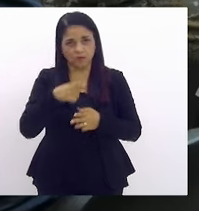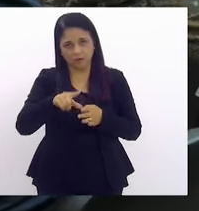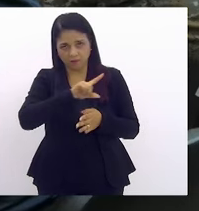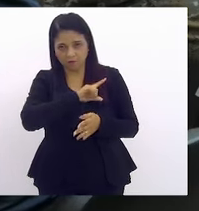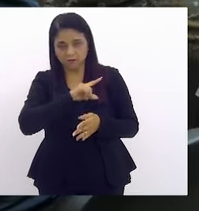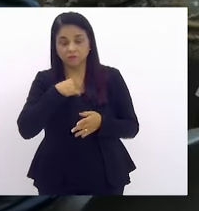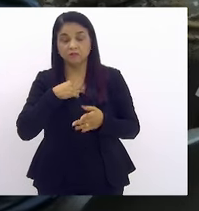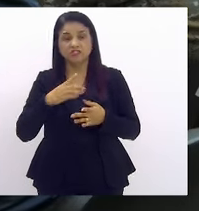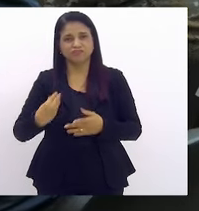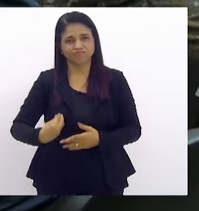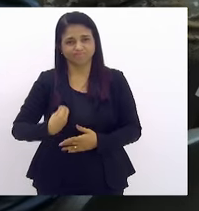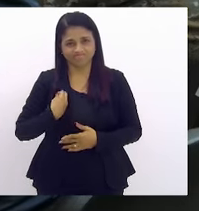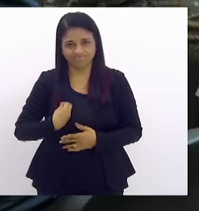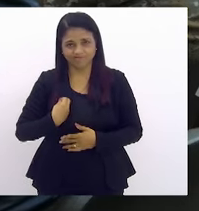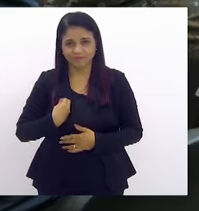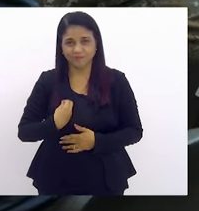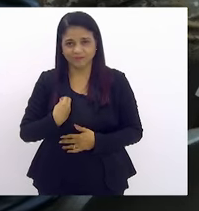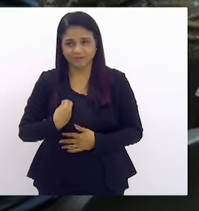existe